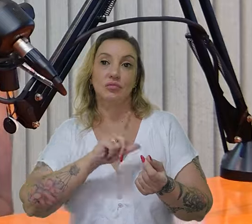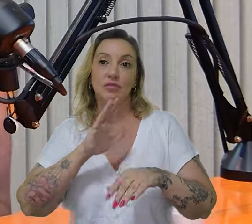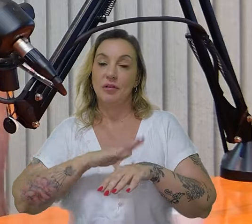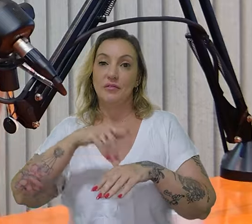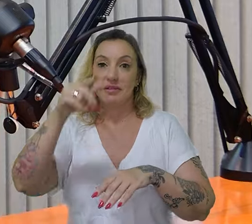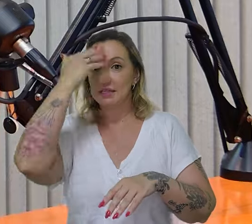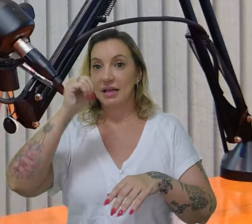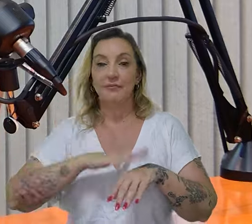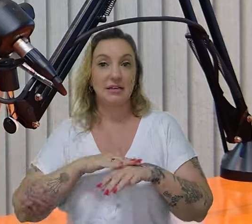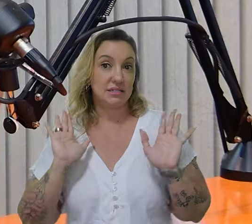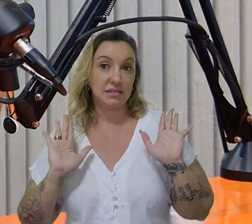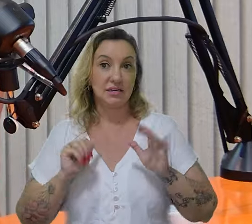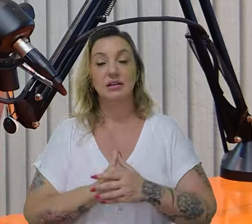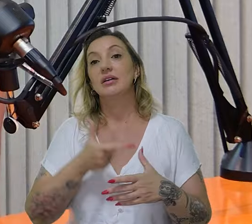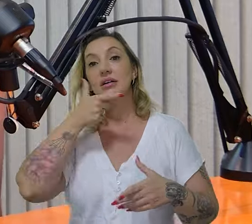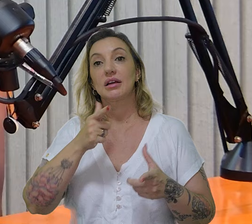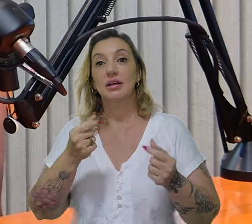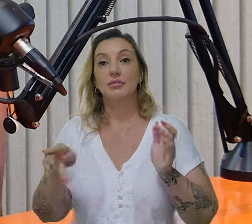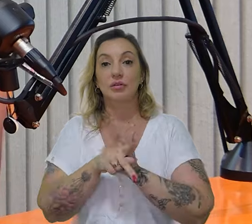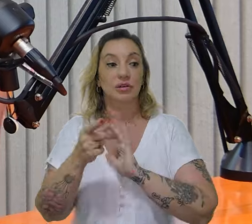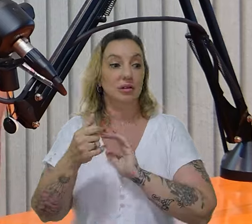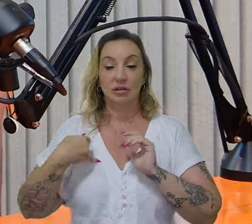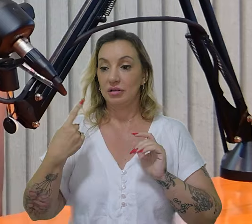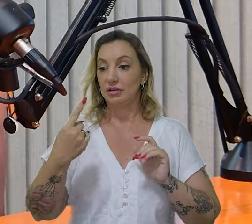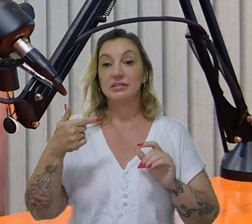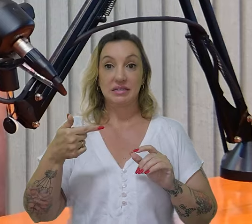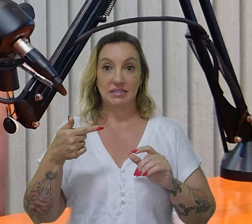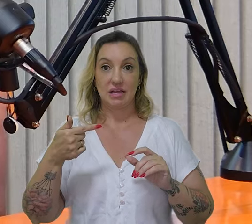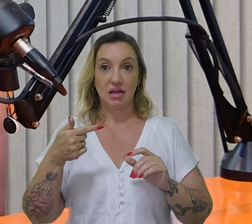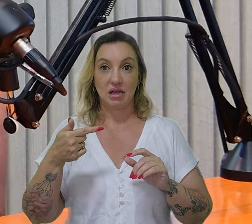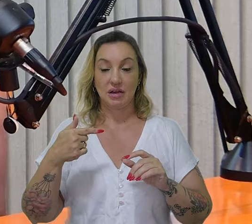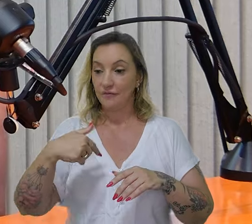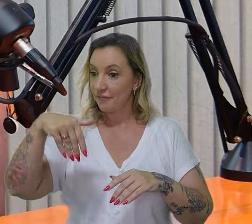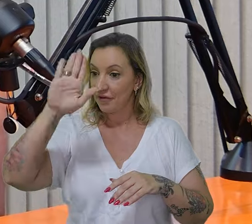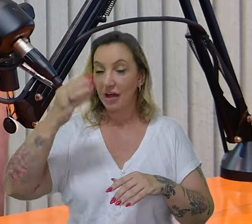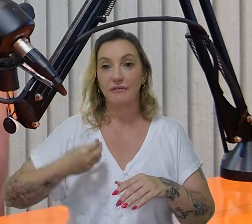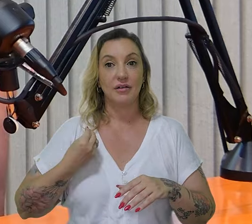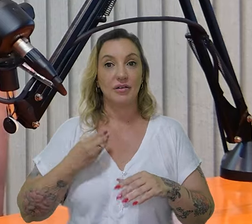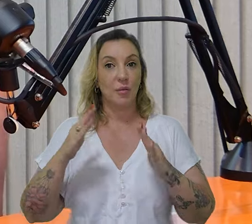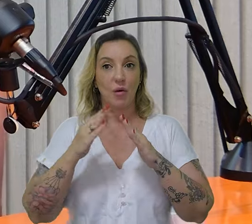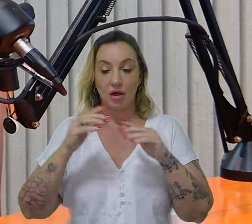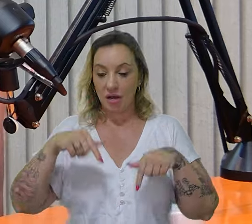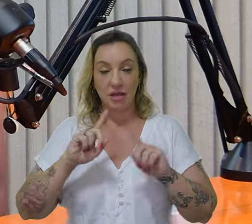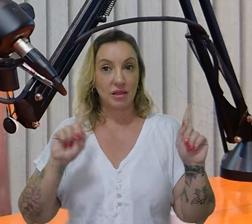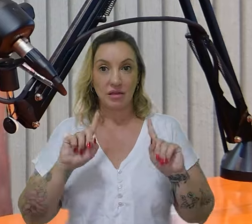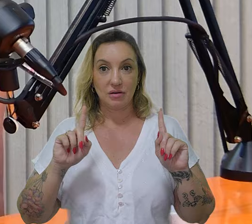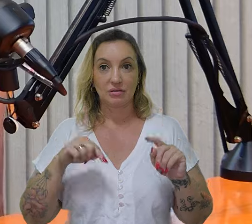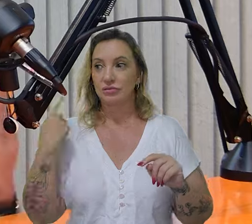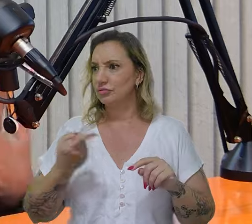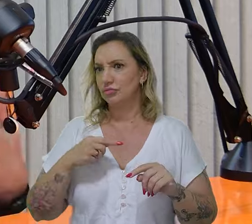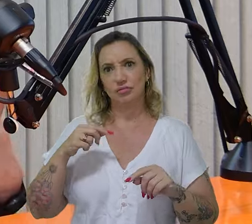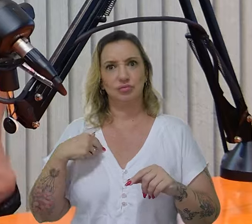o que você sabe fazer e vai ganhar seu dinheiro 17 anos Rua não vai mais morar aqui a gente não não